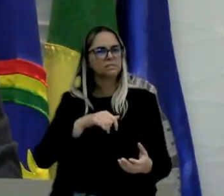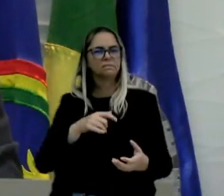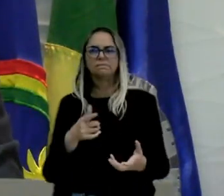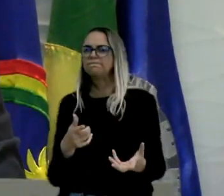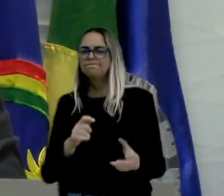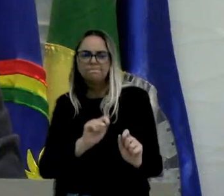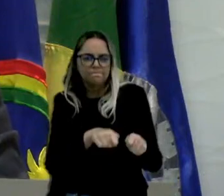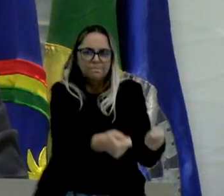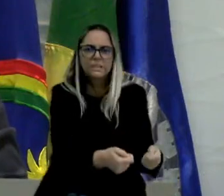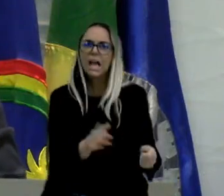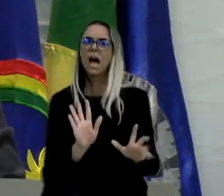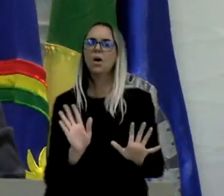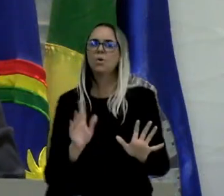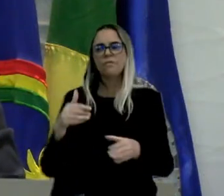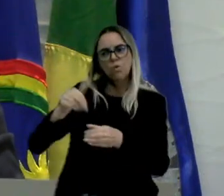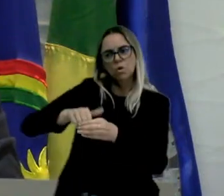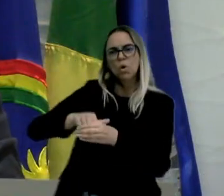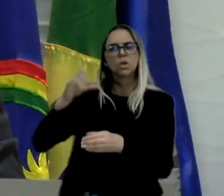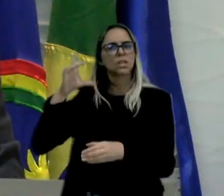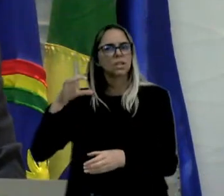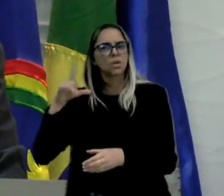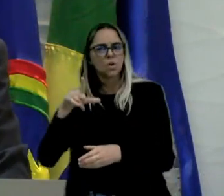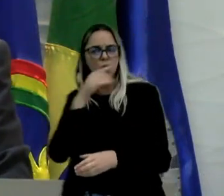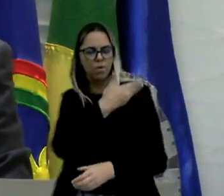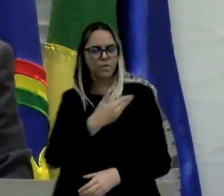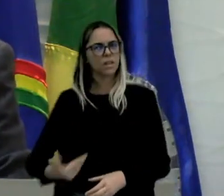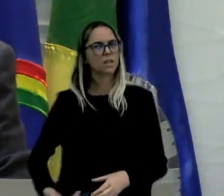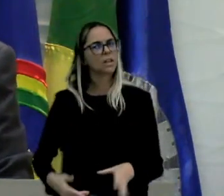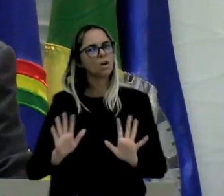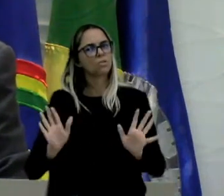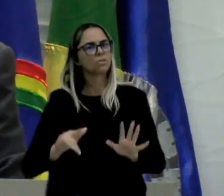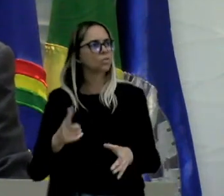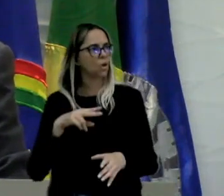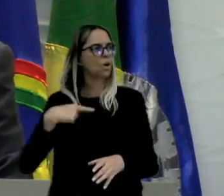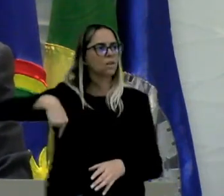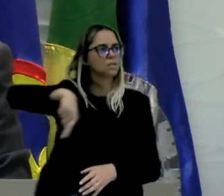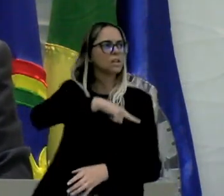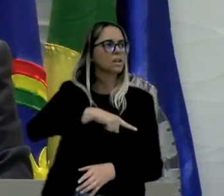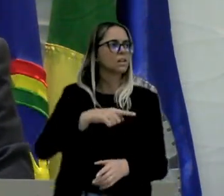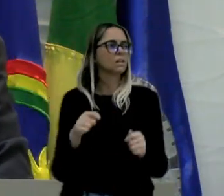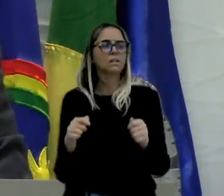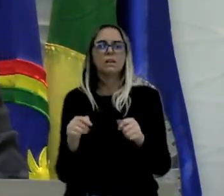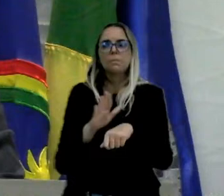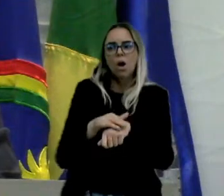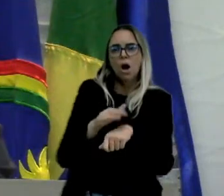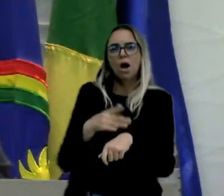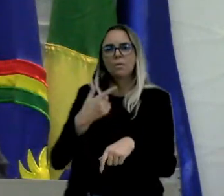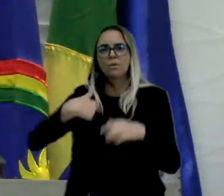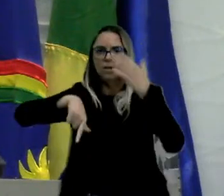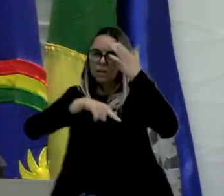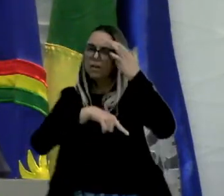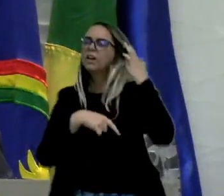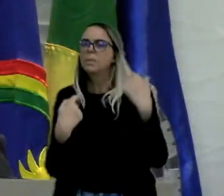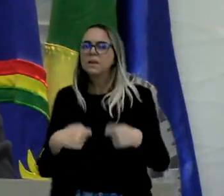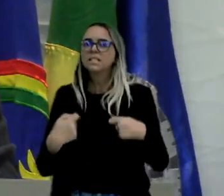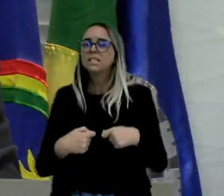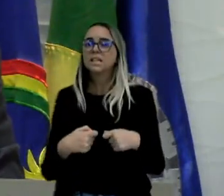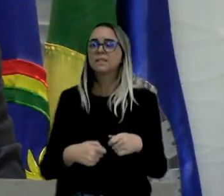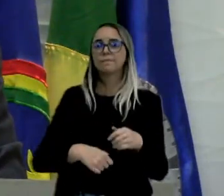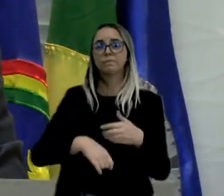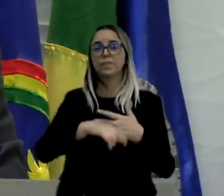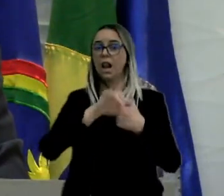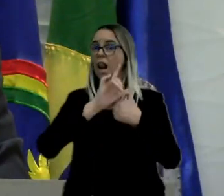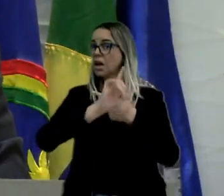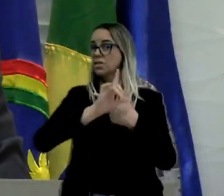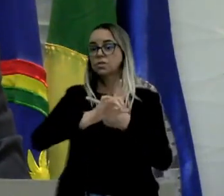na governadora não a gente tem que cobrar fazer nossa parte aqui como legisladores como a deputada vem fazendo como legisladora do